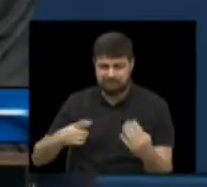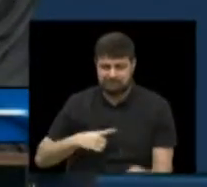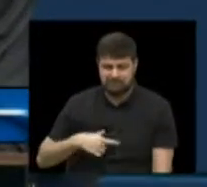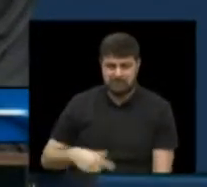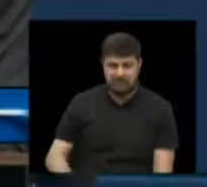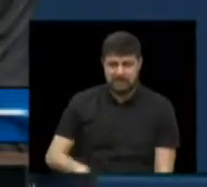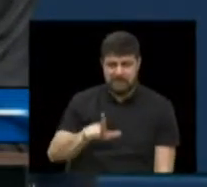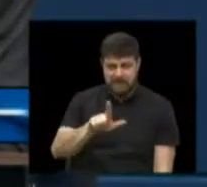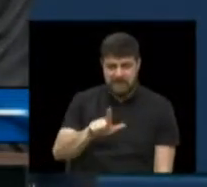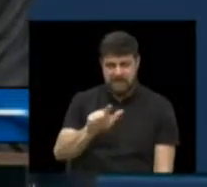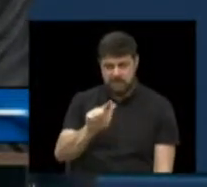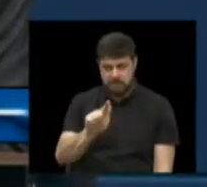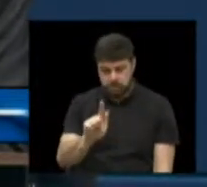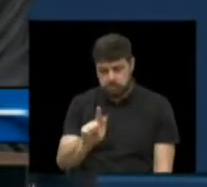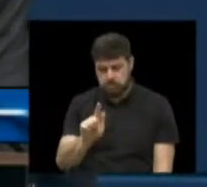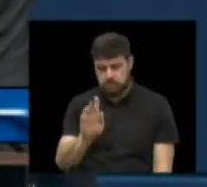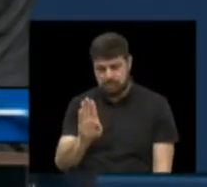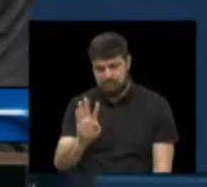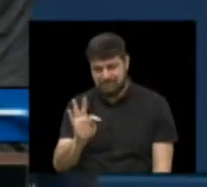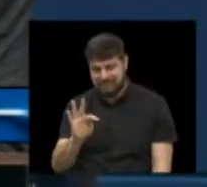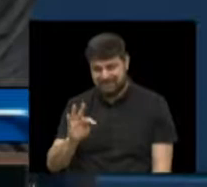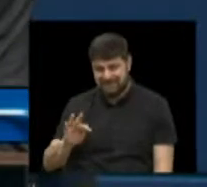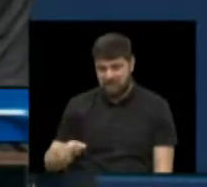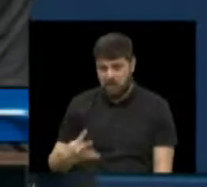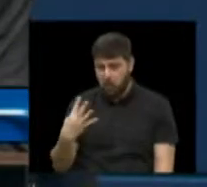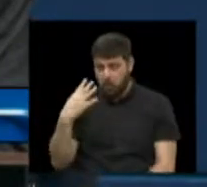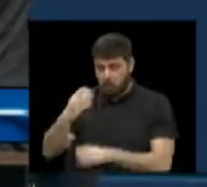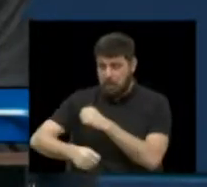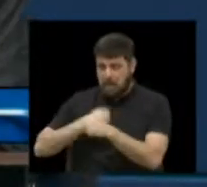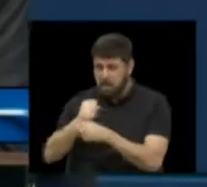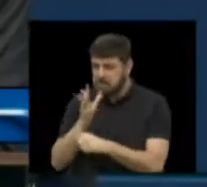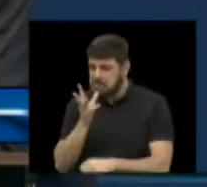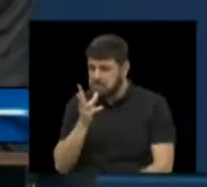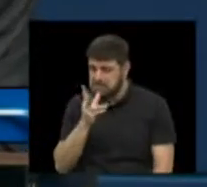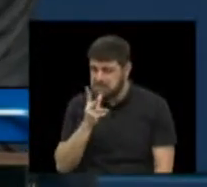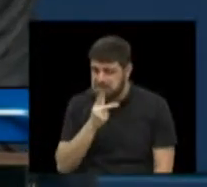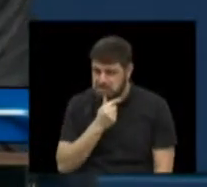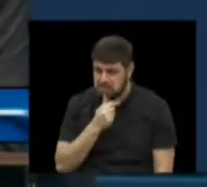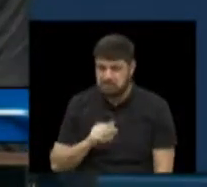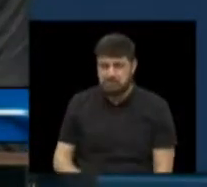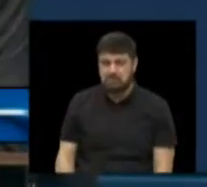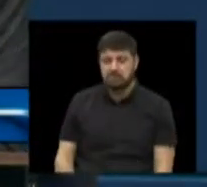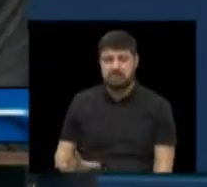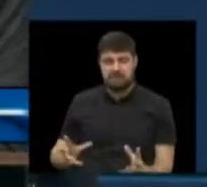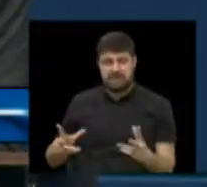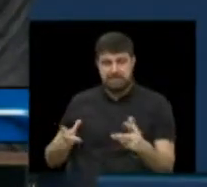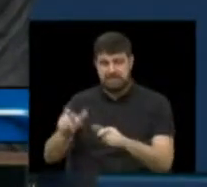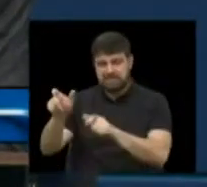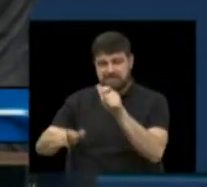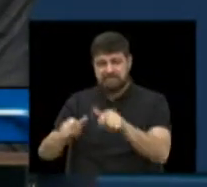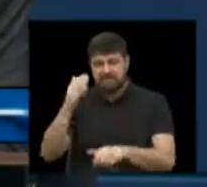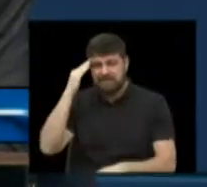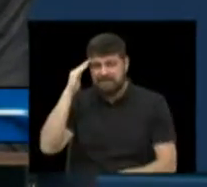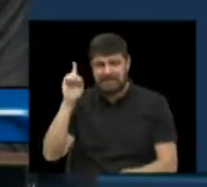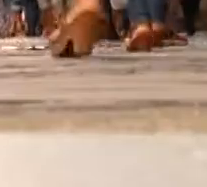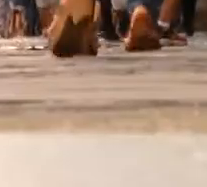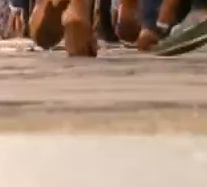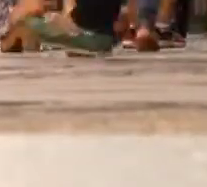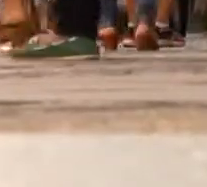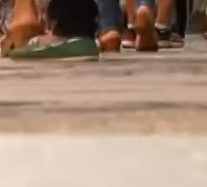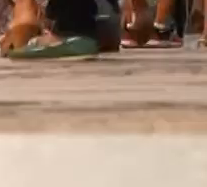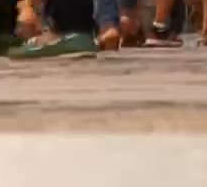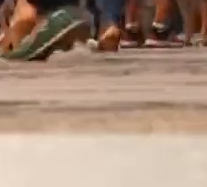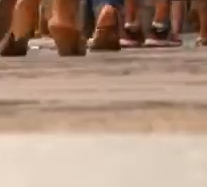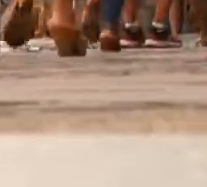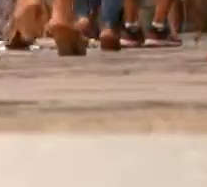todos os países membros das Nações Unidas tivessem adotado esse entendimento, pelo menos do ponto de vista formal.